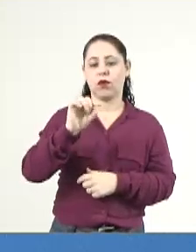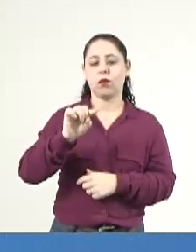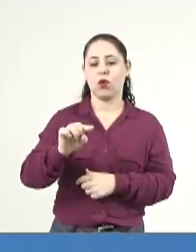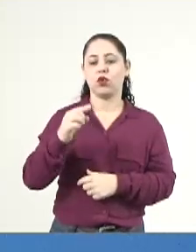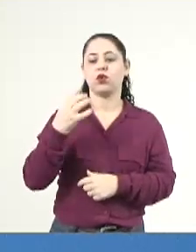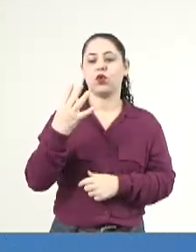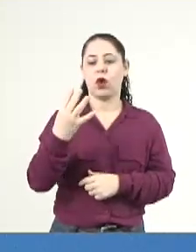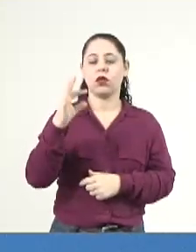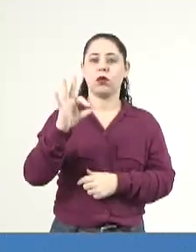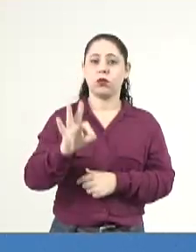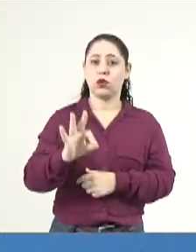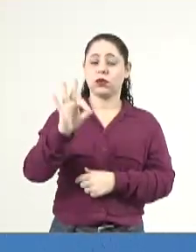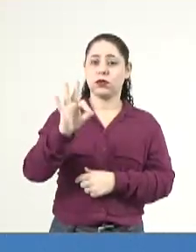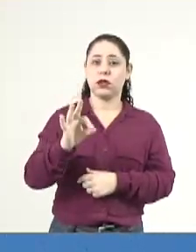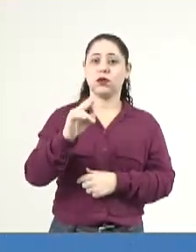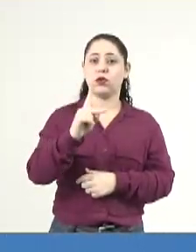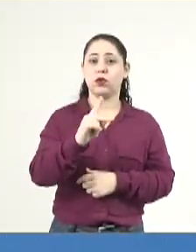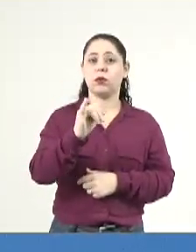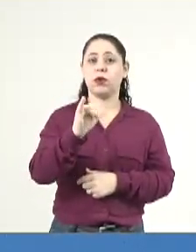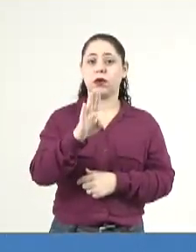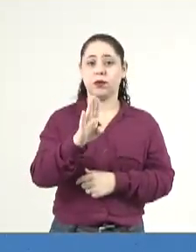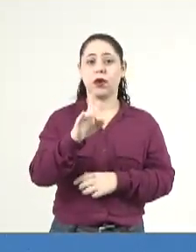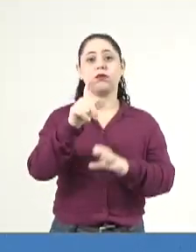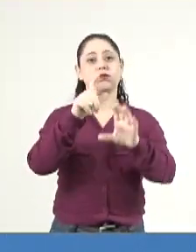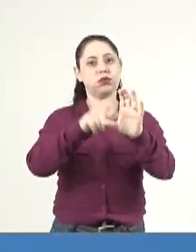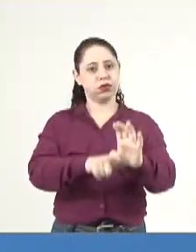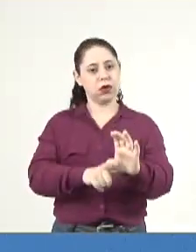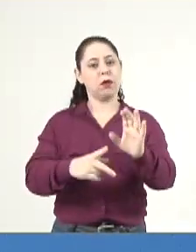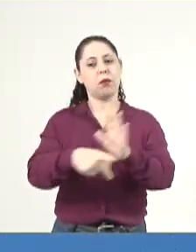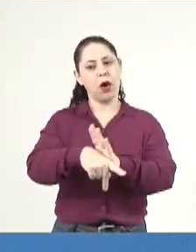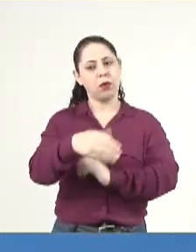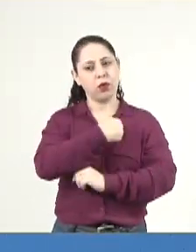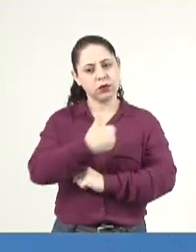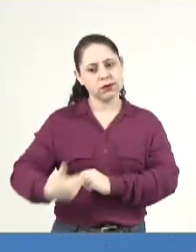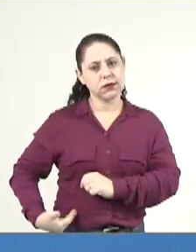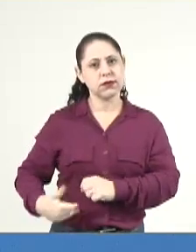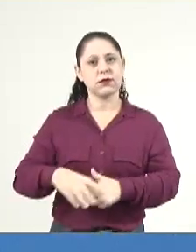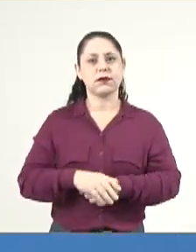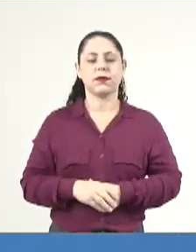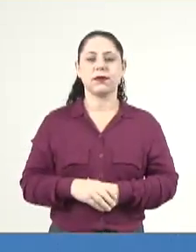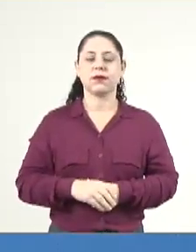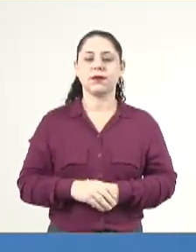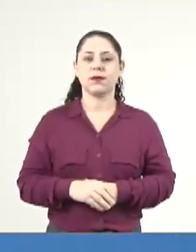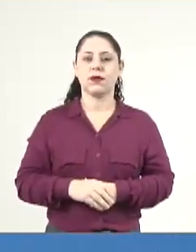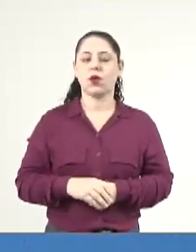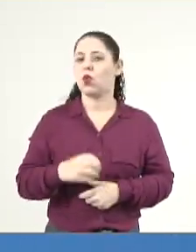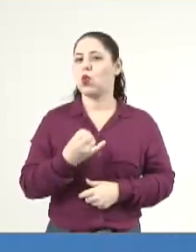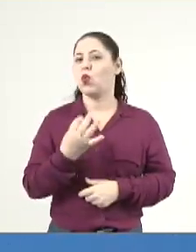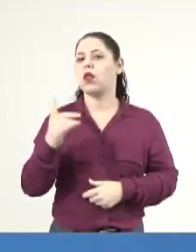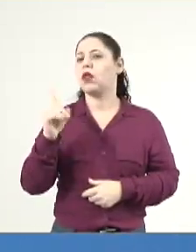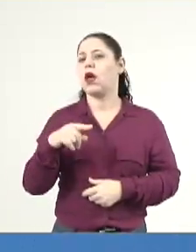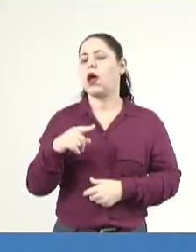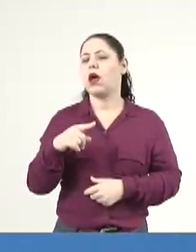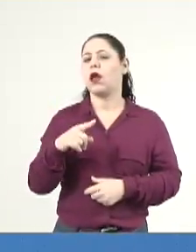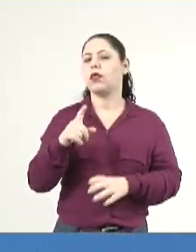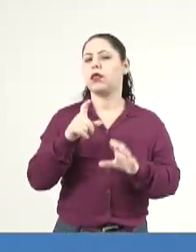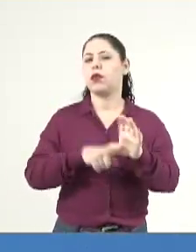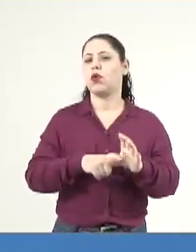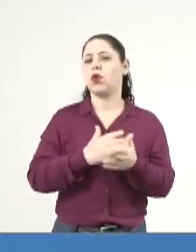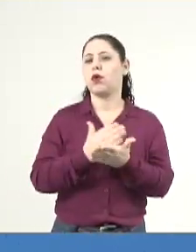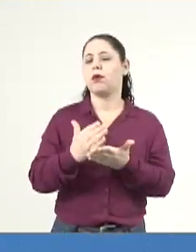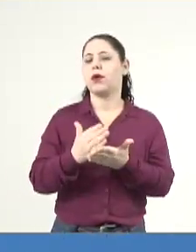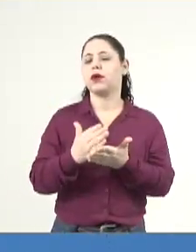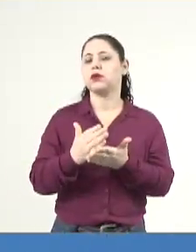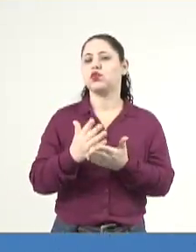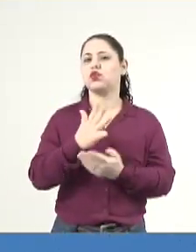9,4% do PIB, é o déficit do governo. Quanto que era esse mesmo déficit no começo do